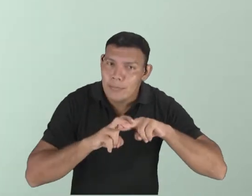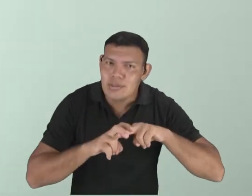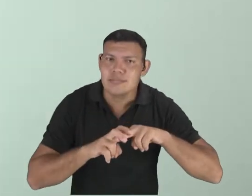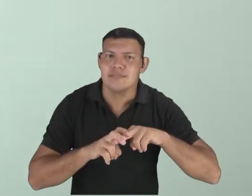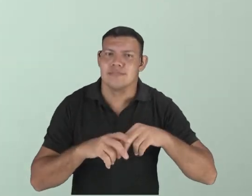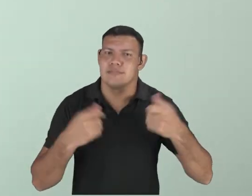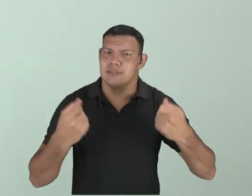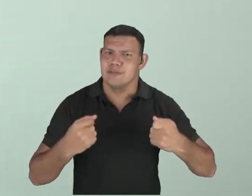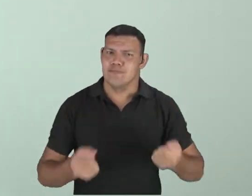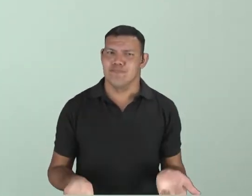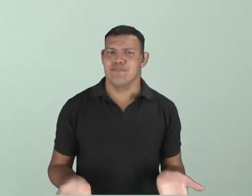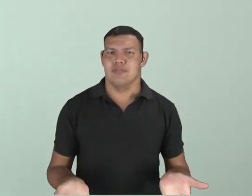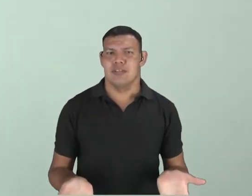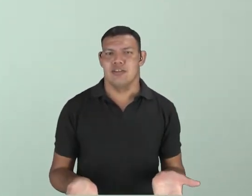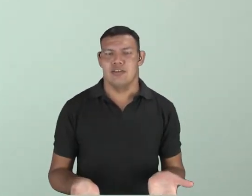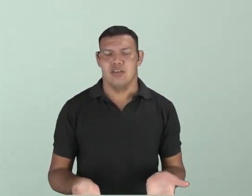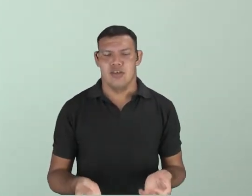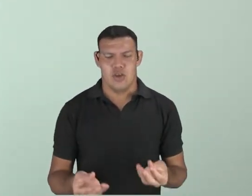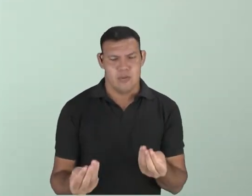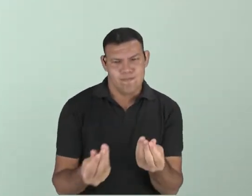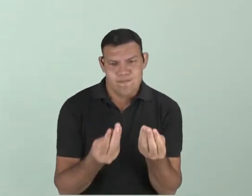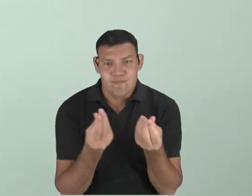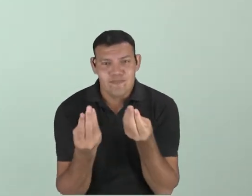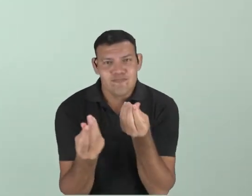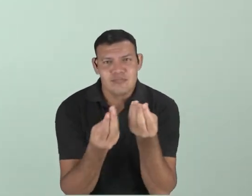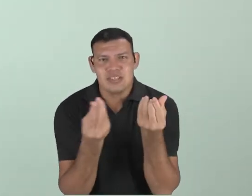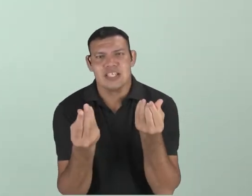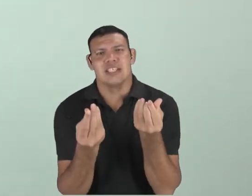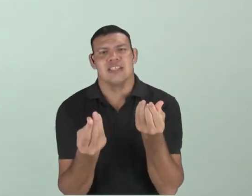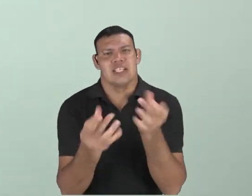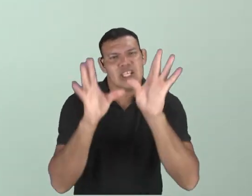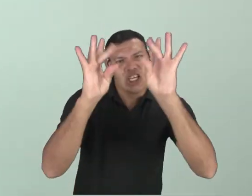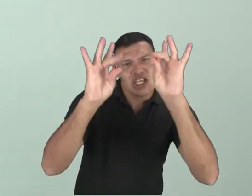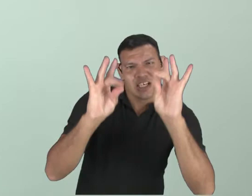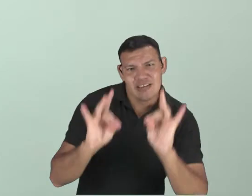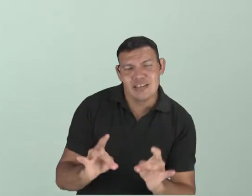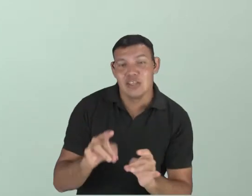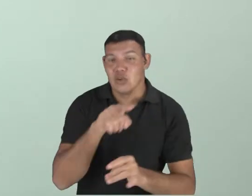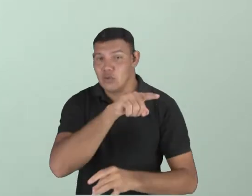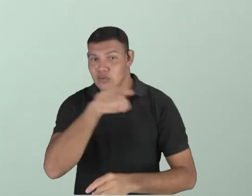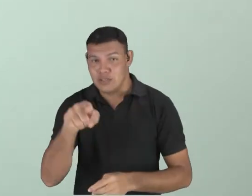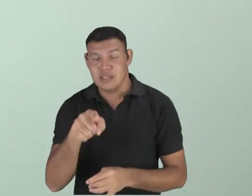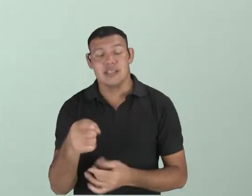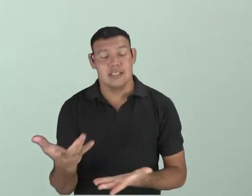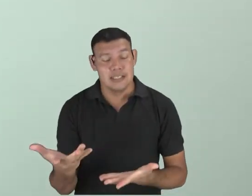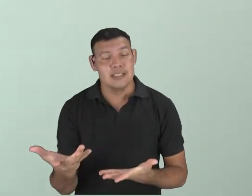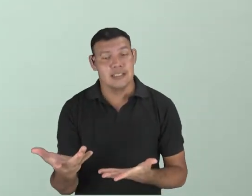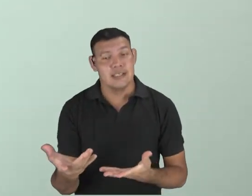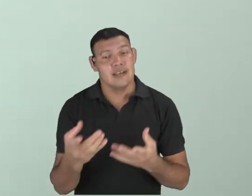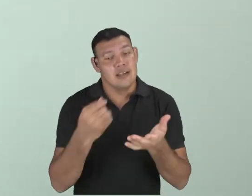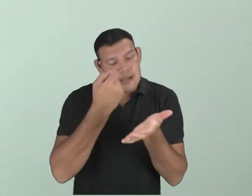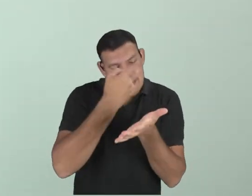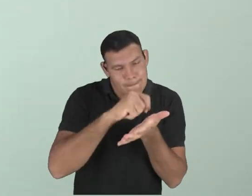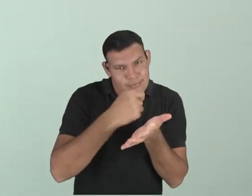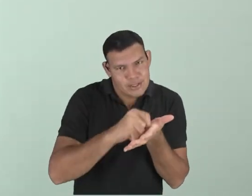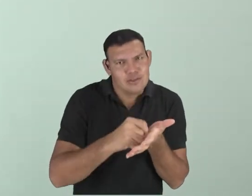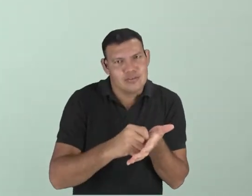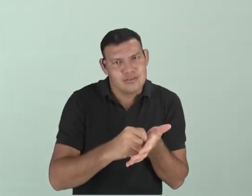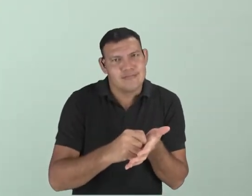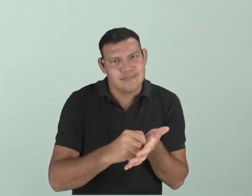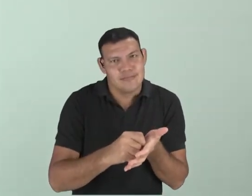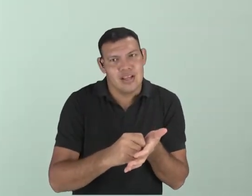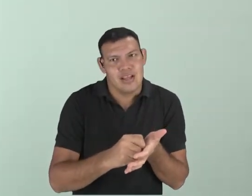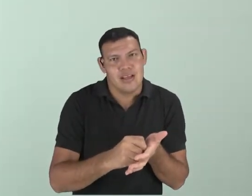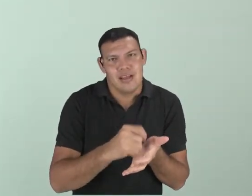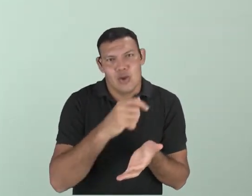uma riqueza de detalhes quando você vai contar uma história, quando você vai escrever alguma coisa para a pessoa ler. Porque